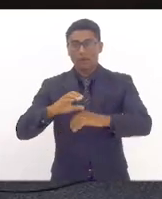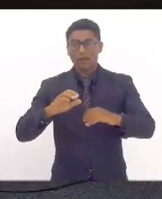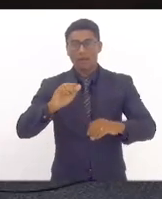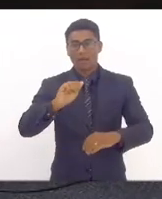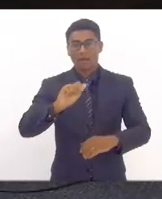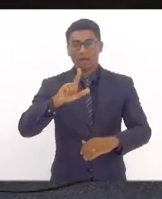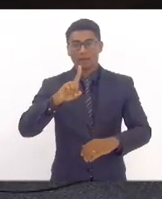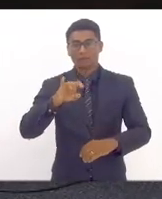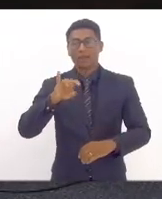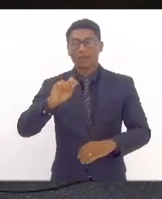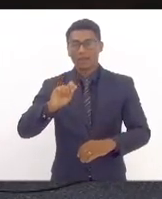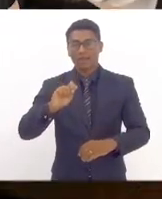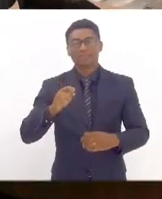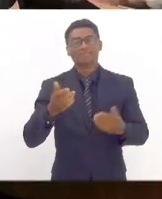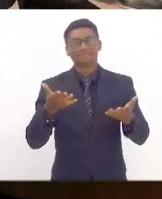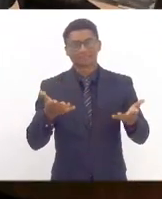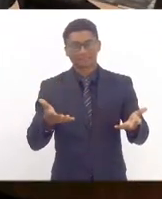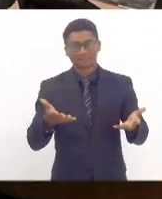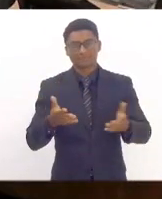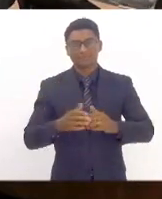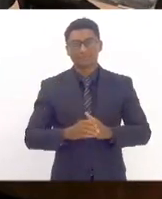papião Santo